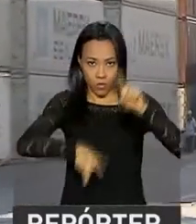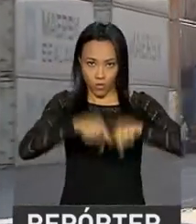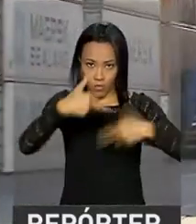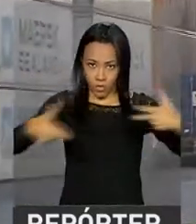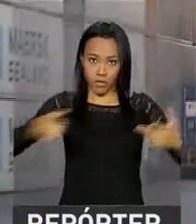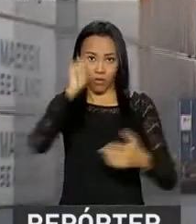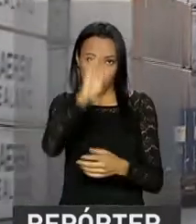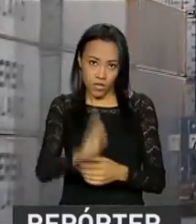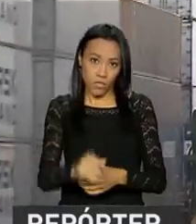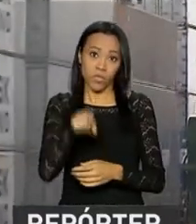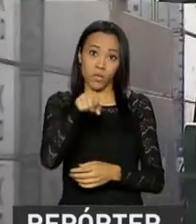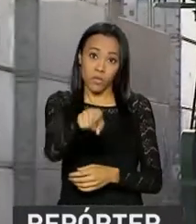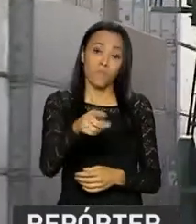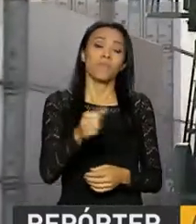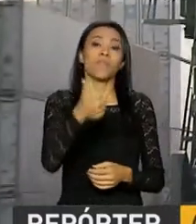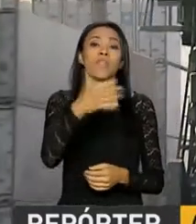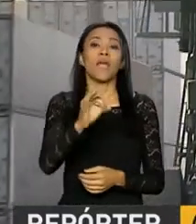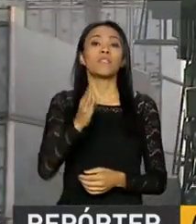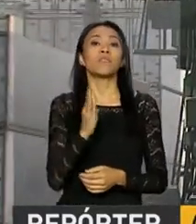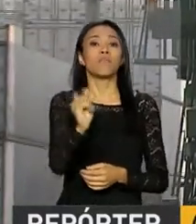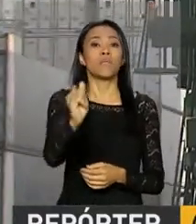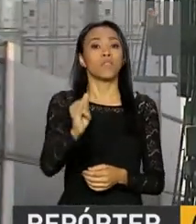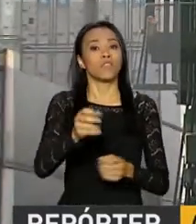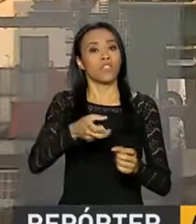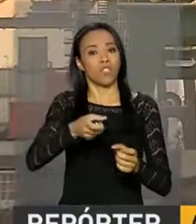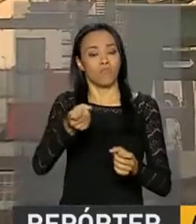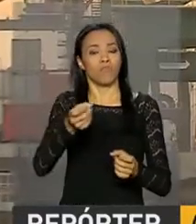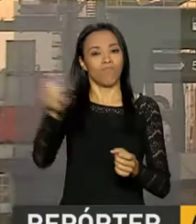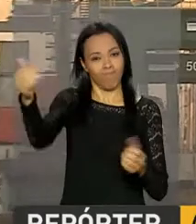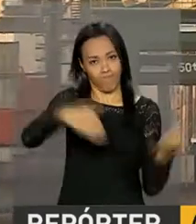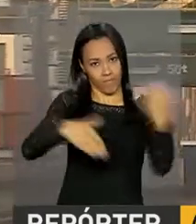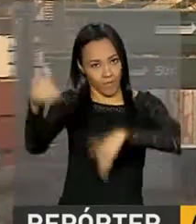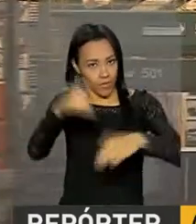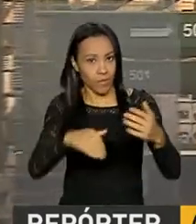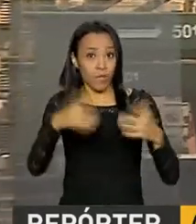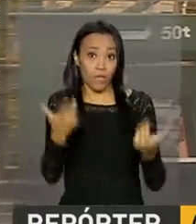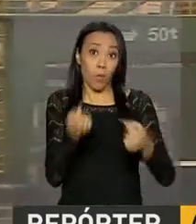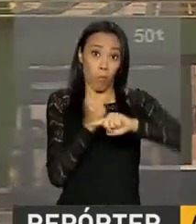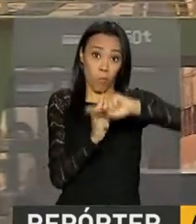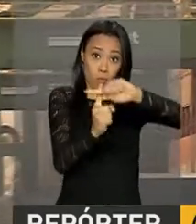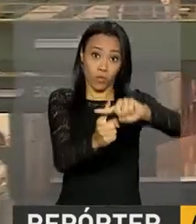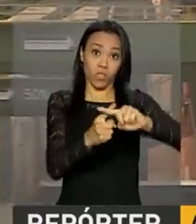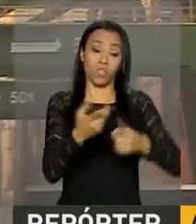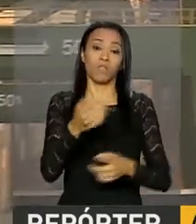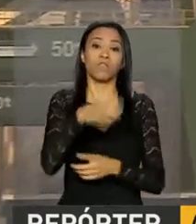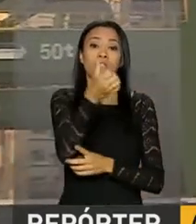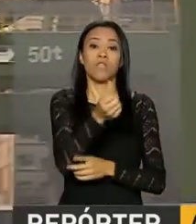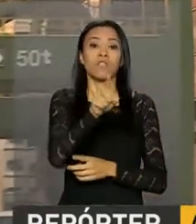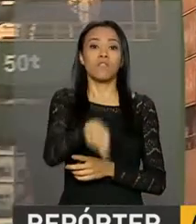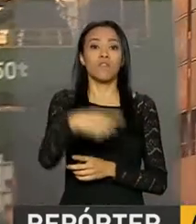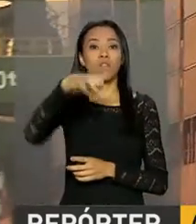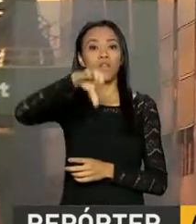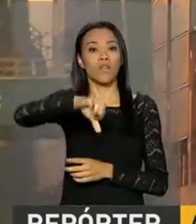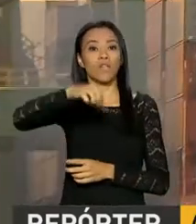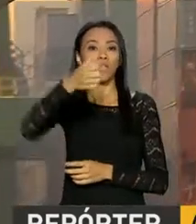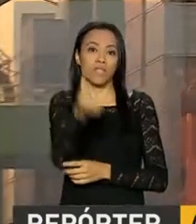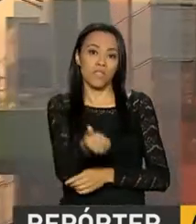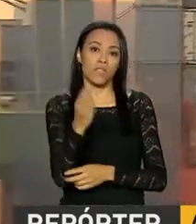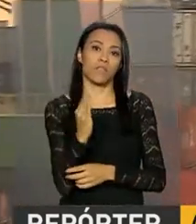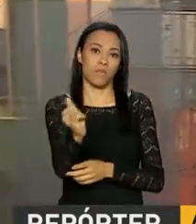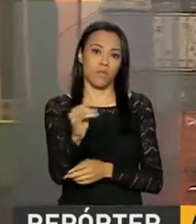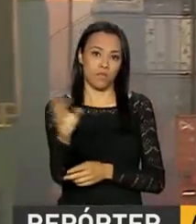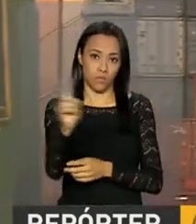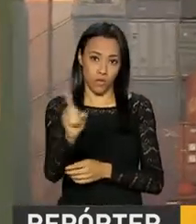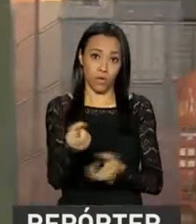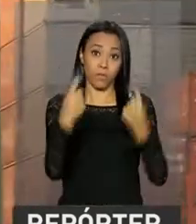exportações contra 10 milhões em importações com isso o saldo positivo fechou em 6,96 bilhões de dólares